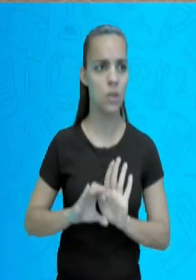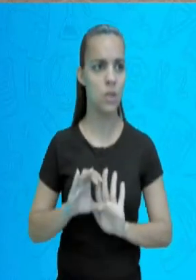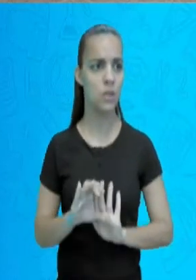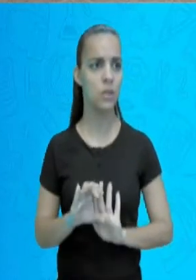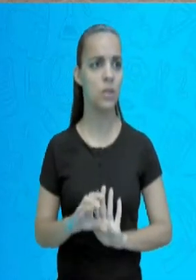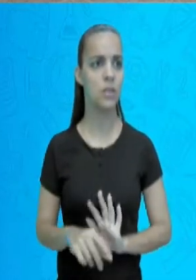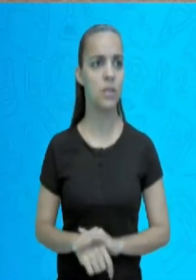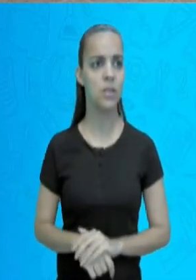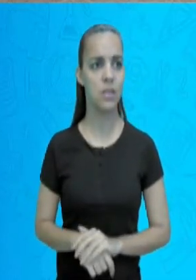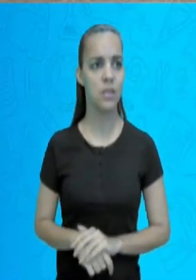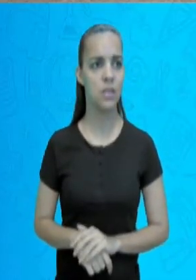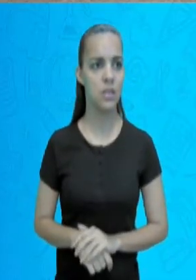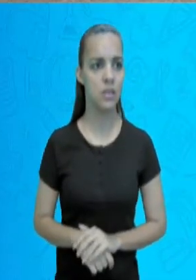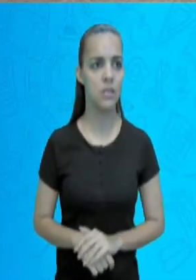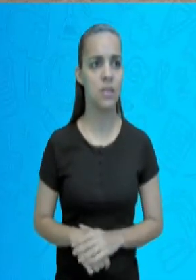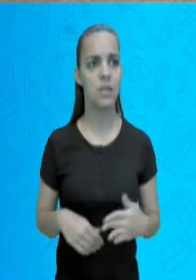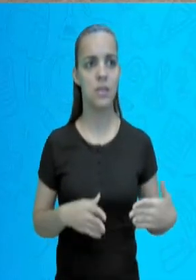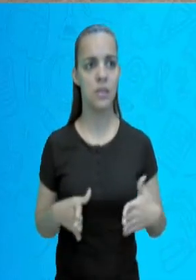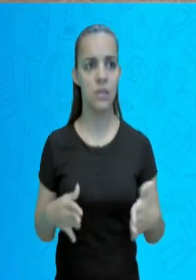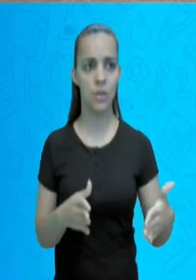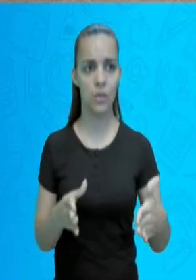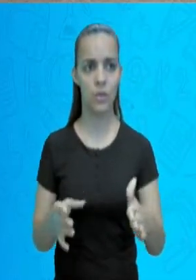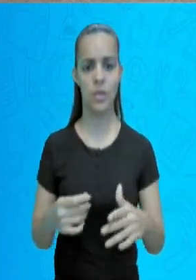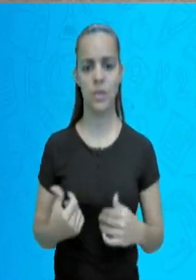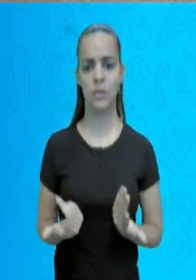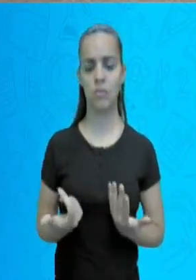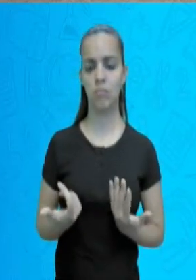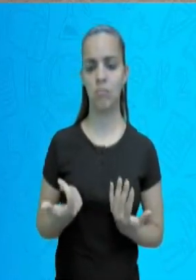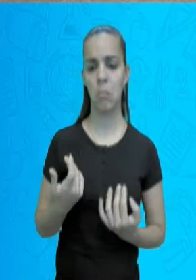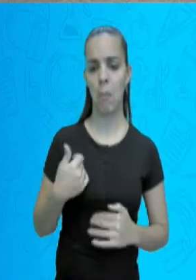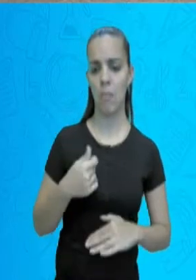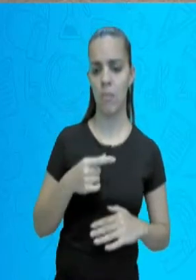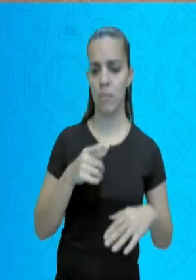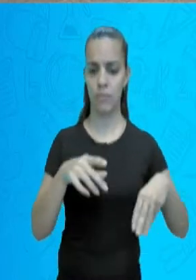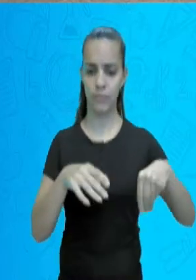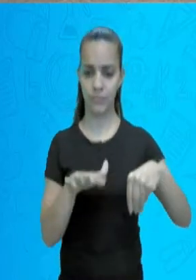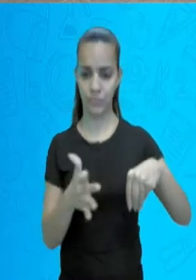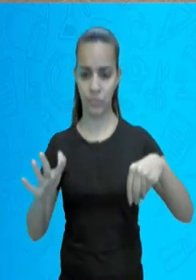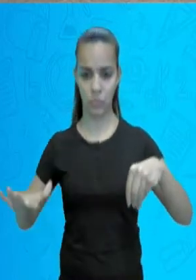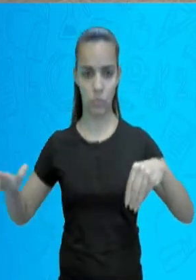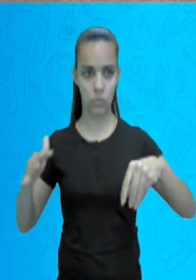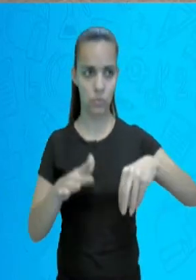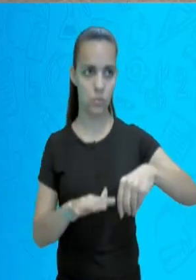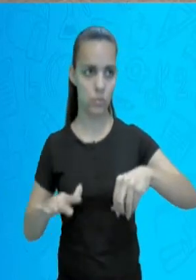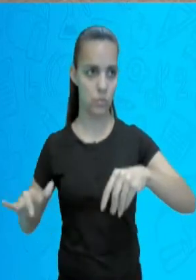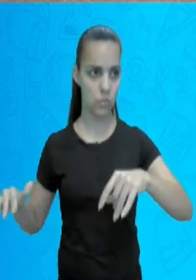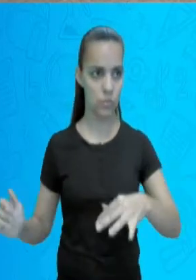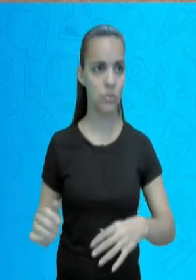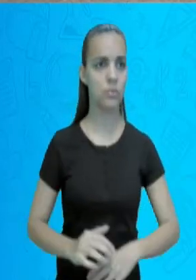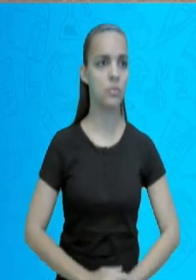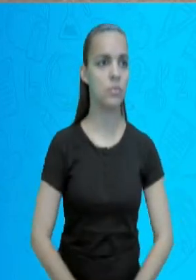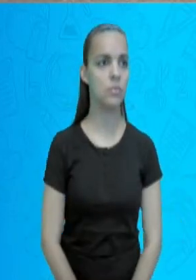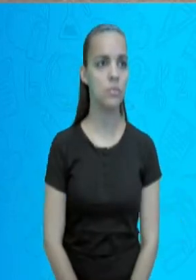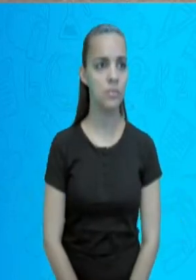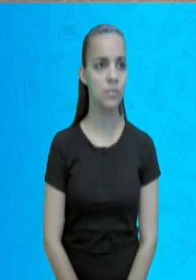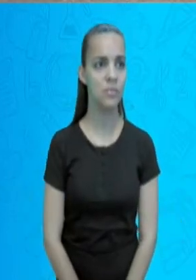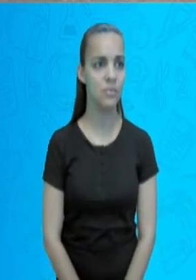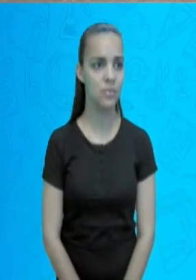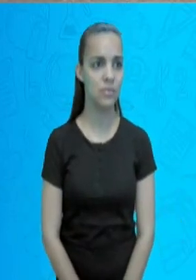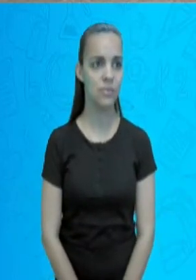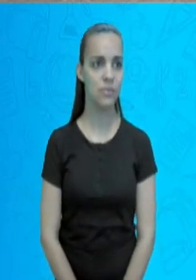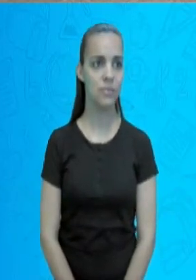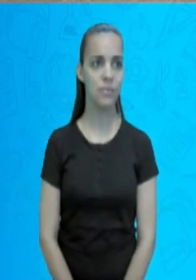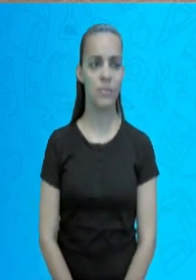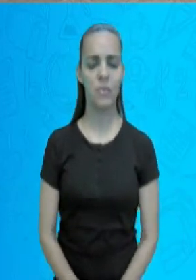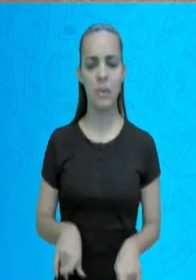falamos cruzeiros marítimos, não é isso? São os passeios que existem, mas